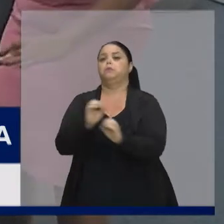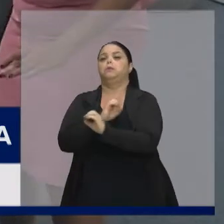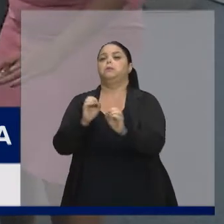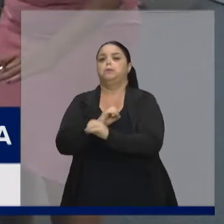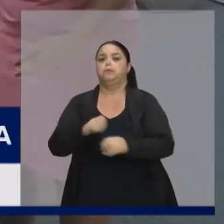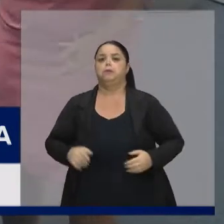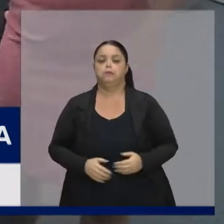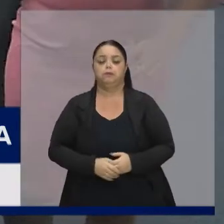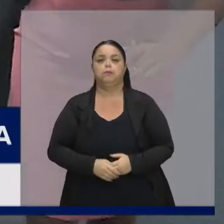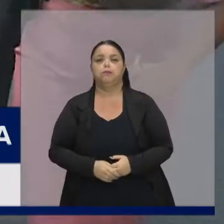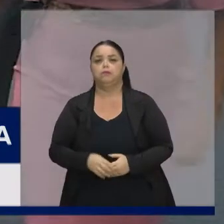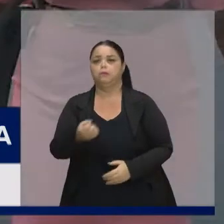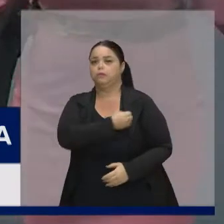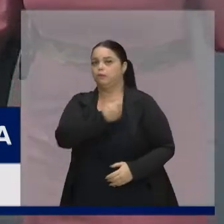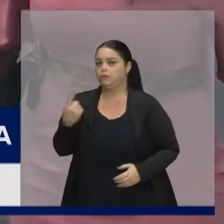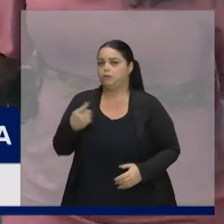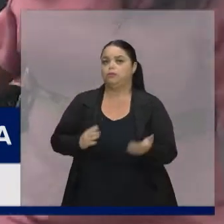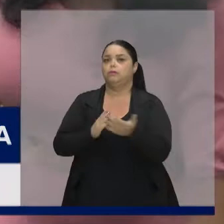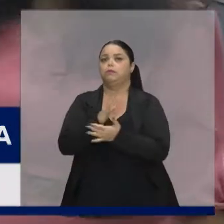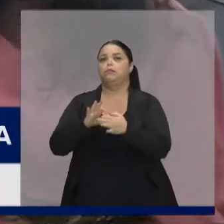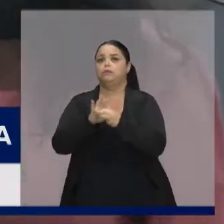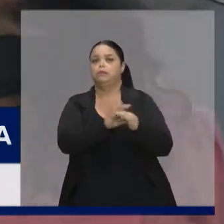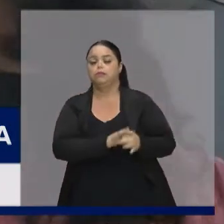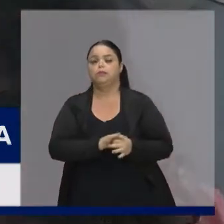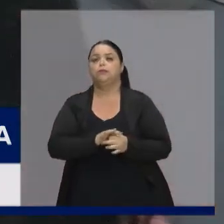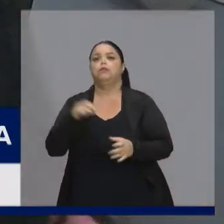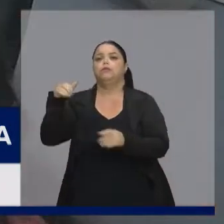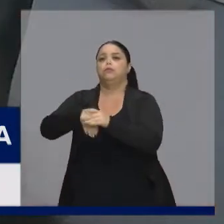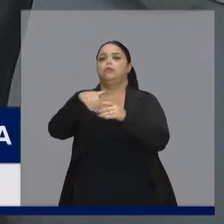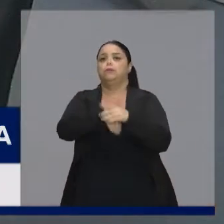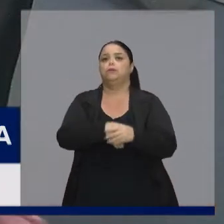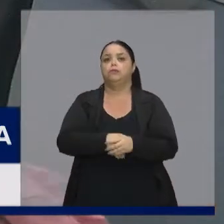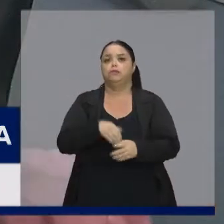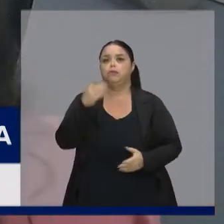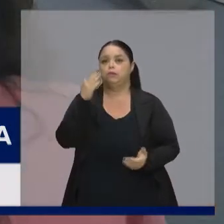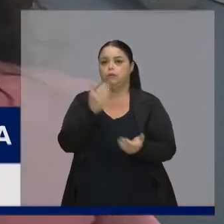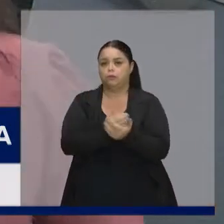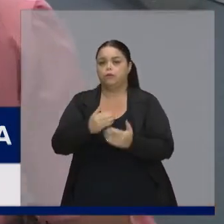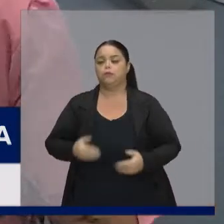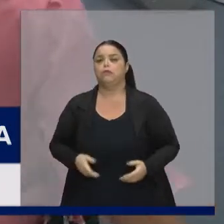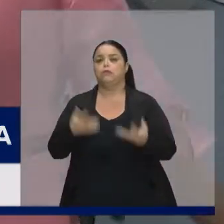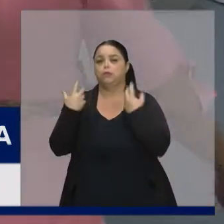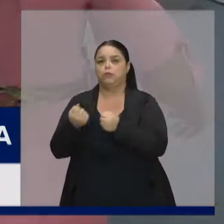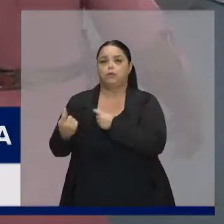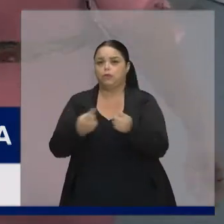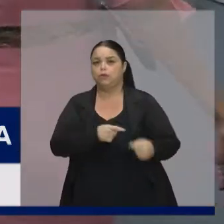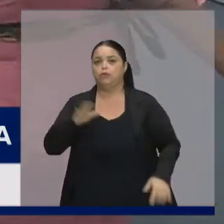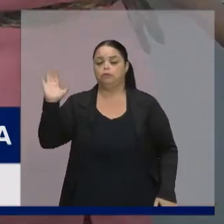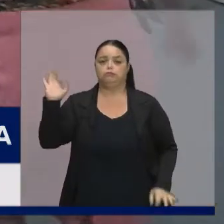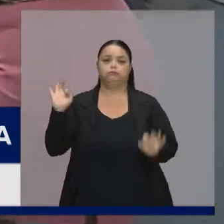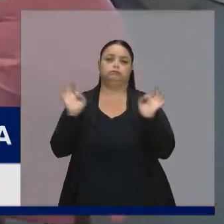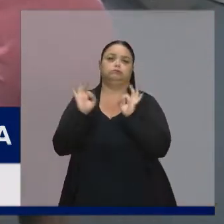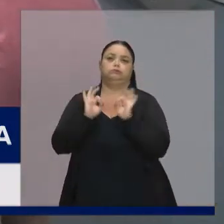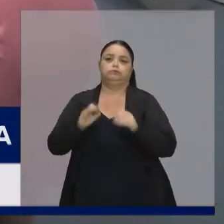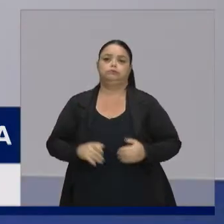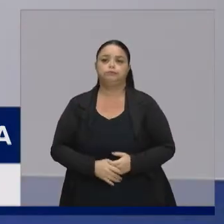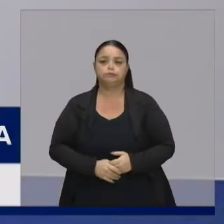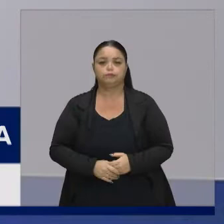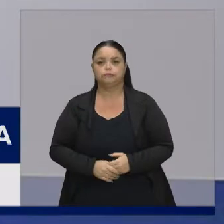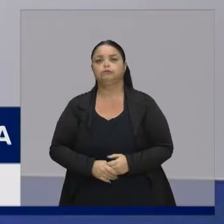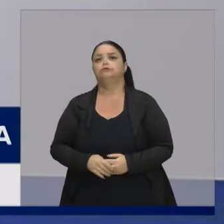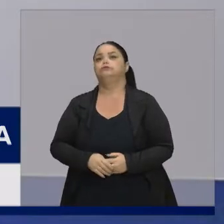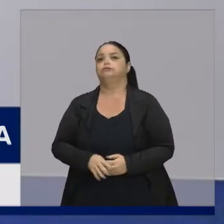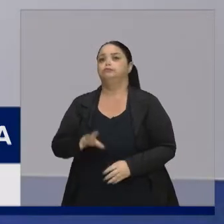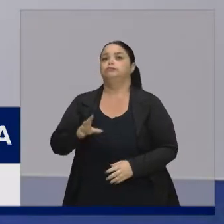manifestações. Emenda número 1, aprovada por unanimidade. Em votação, o processo. Vereador Salvador, permanece em comissão. Os contrários se manifestam. Nenhuma manifestação contrária.